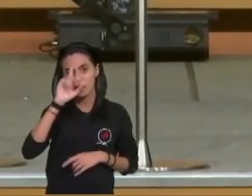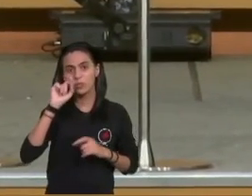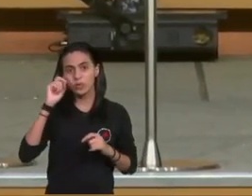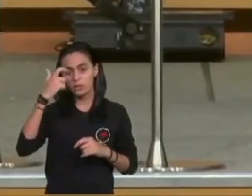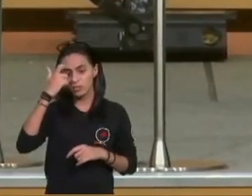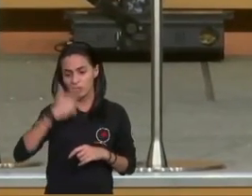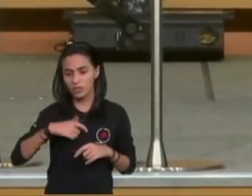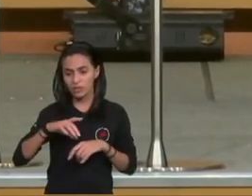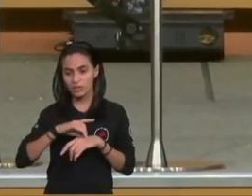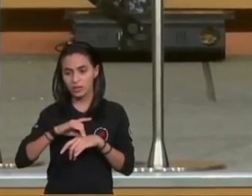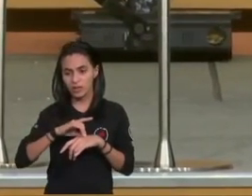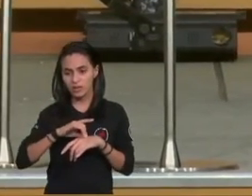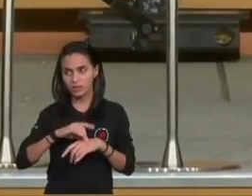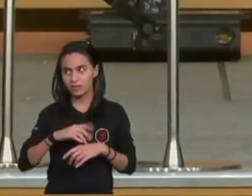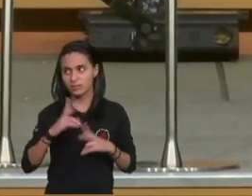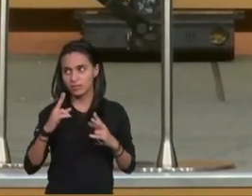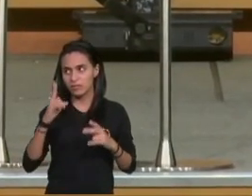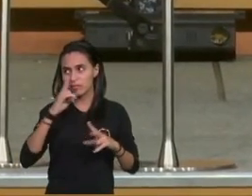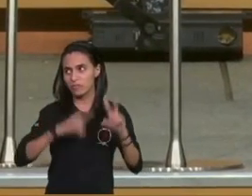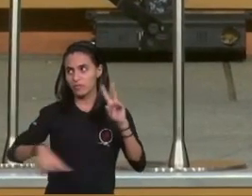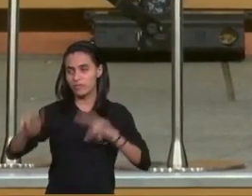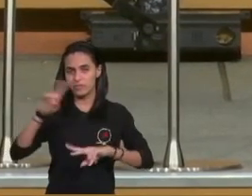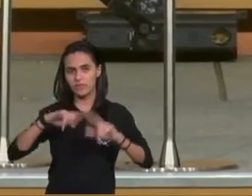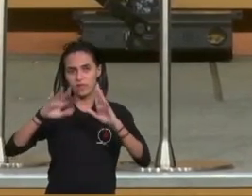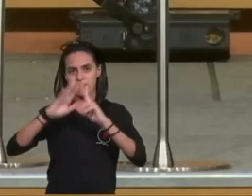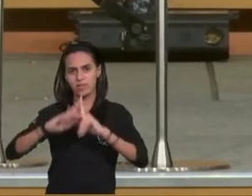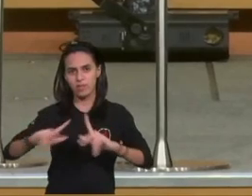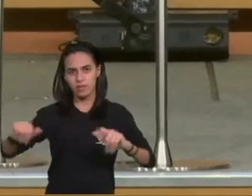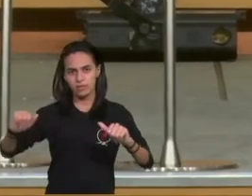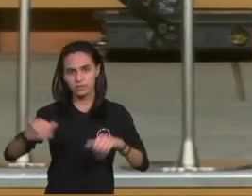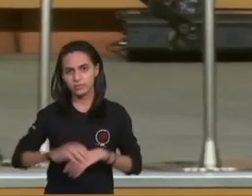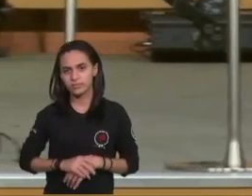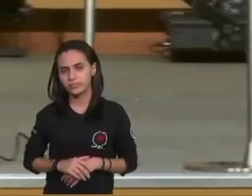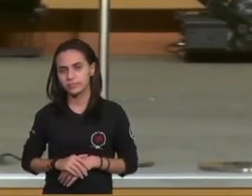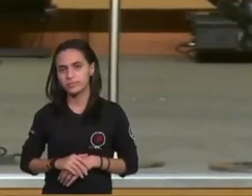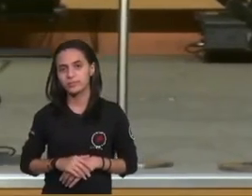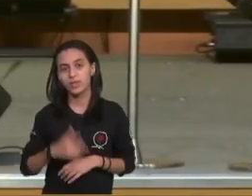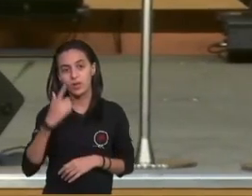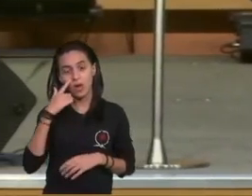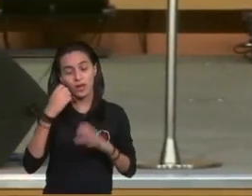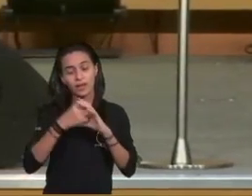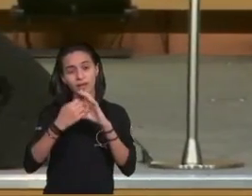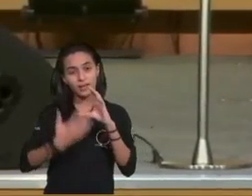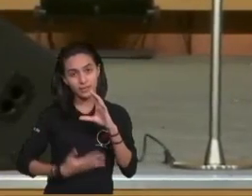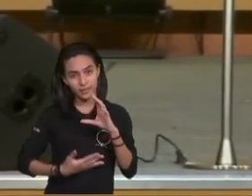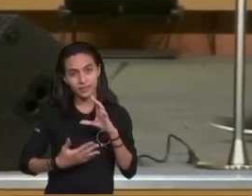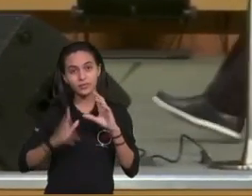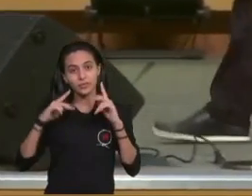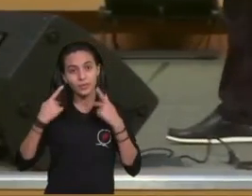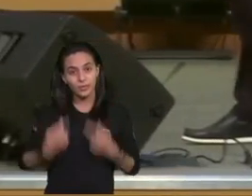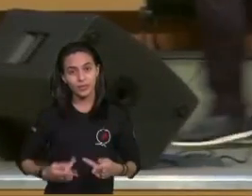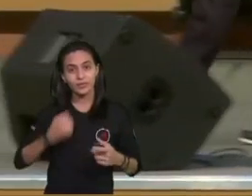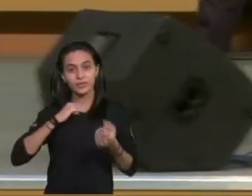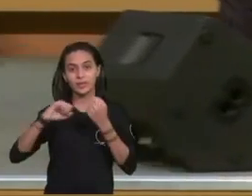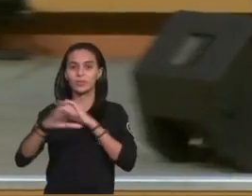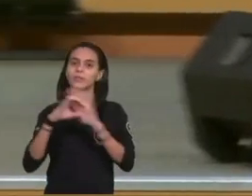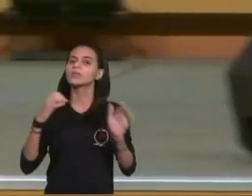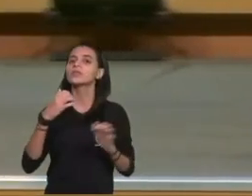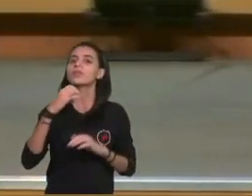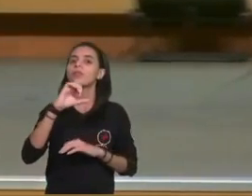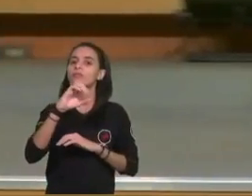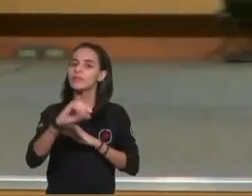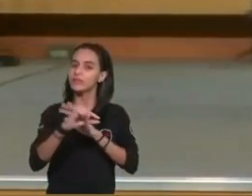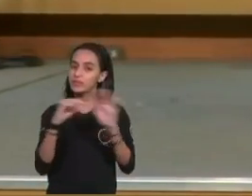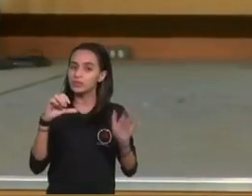que somos carne é como o vento que passa oi olha aquela que Turística do ser humano no Salmo 91 Versículo